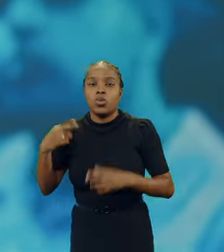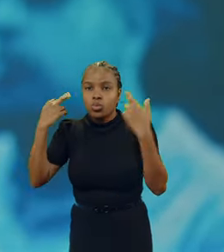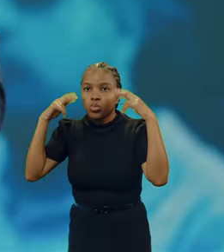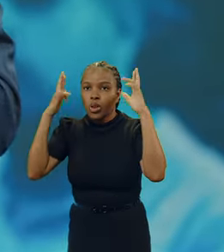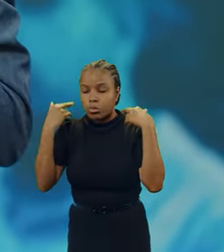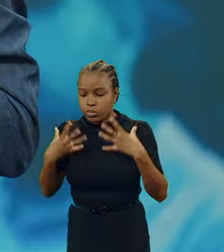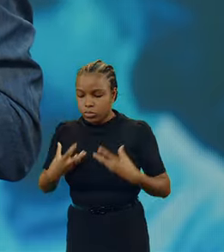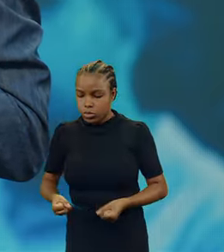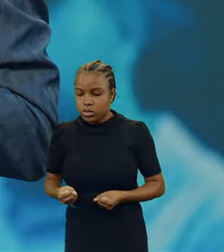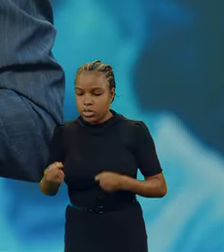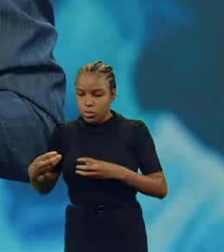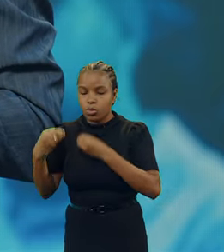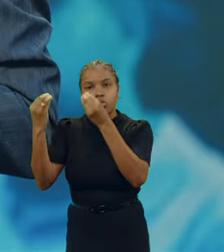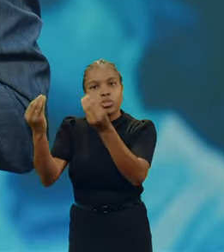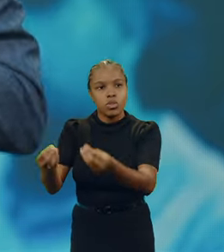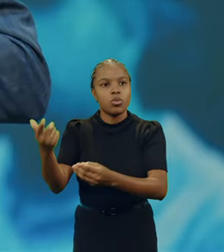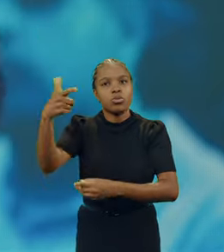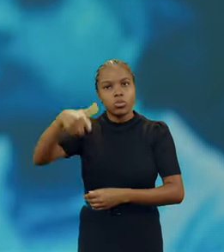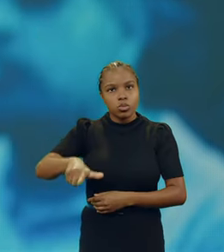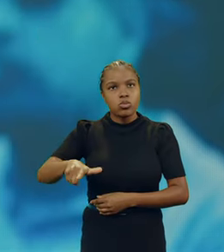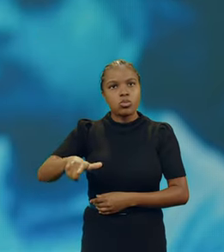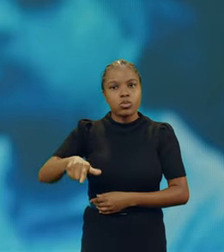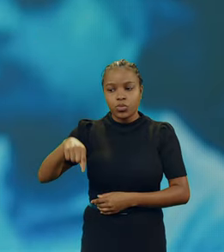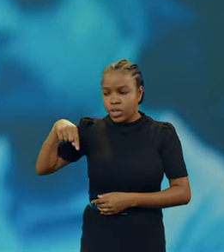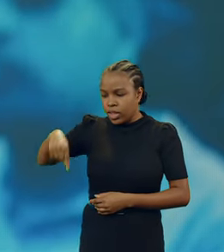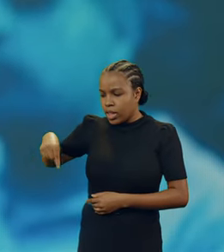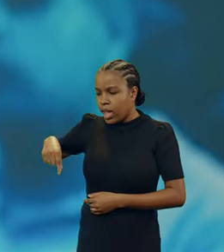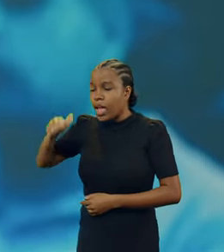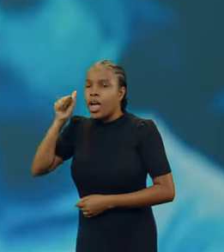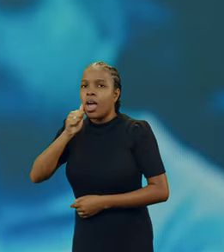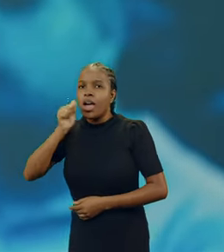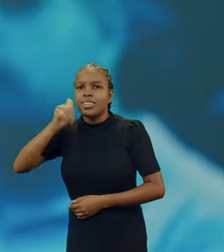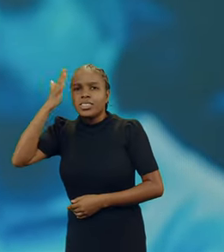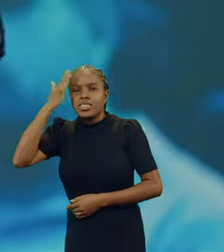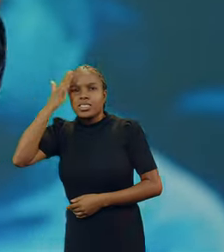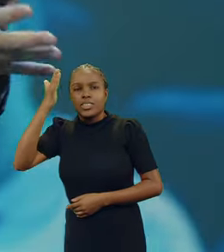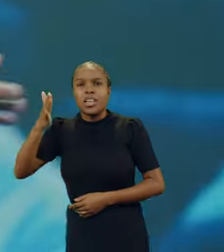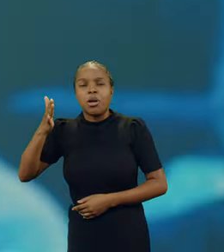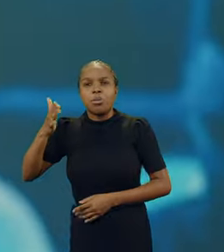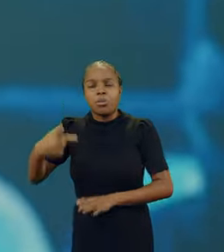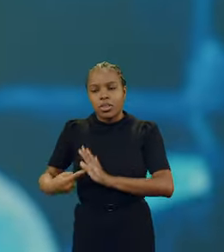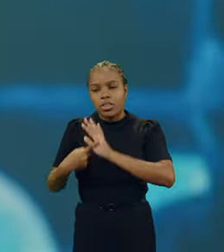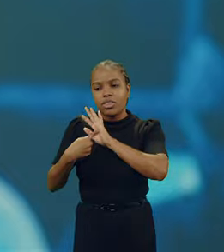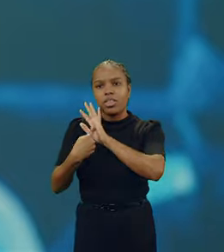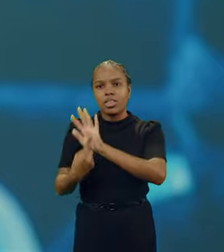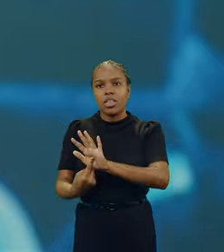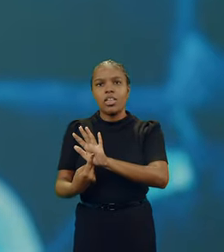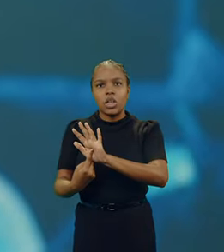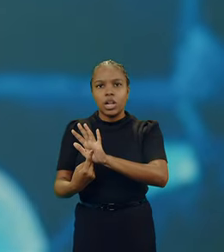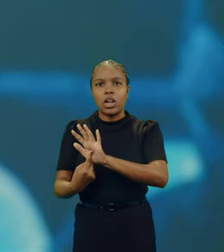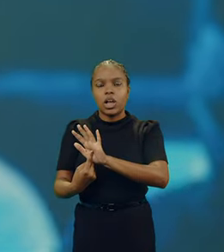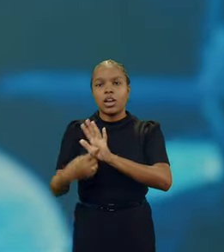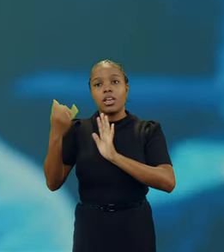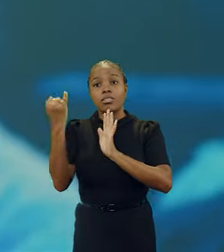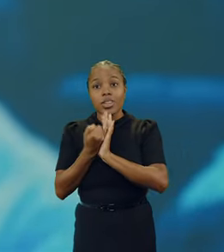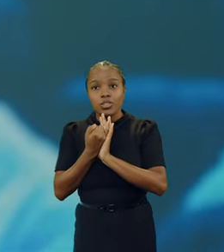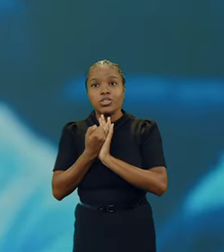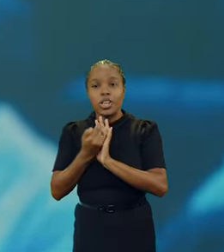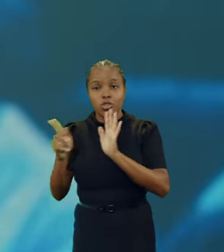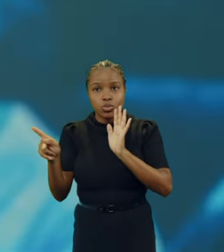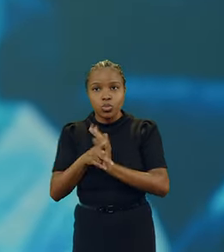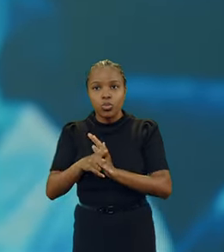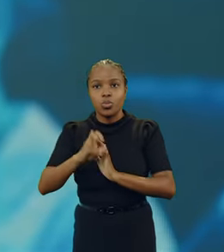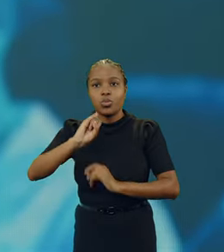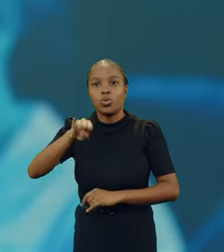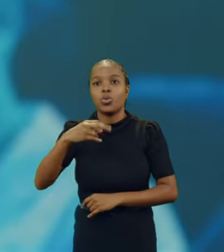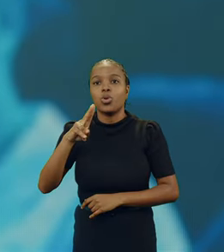Tamar sabia que esses objetos revelaria a identidade do homem que se